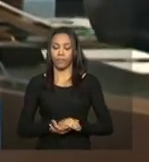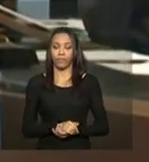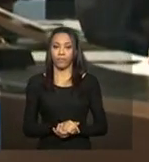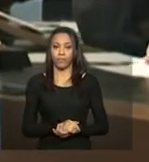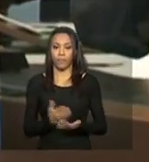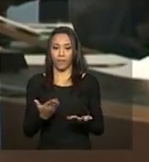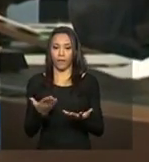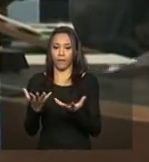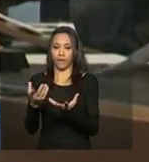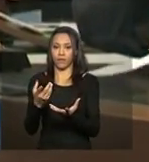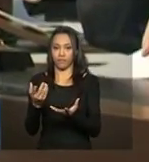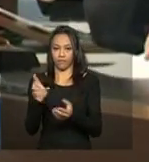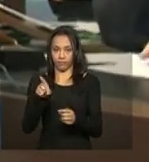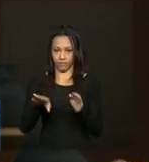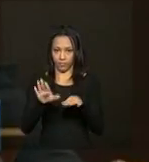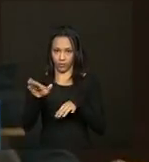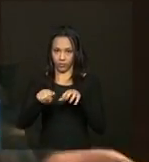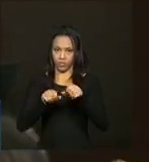Corretora Gradual.